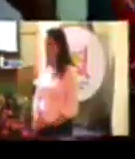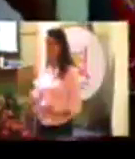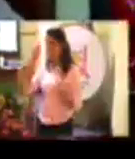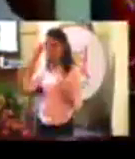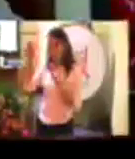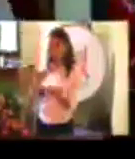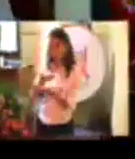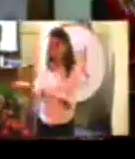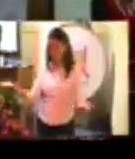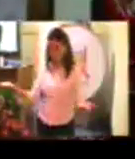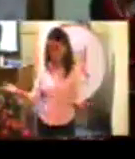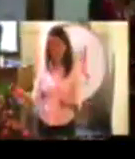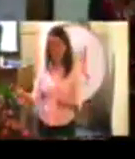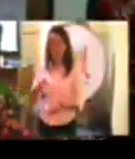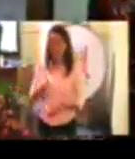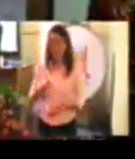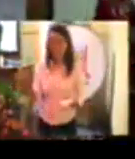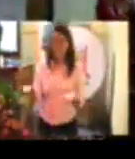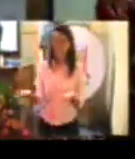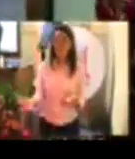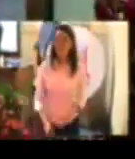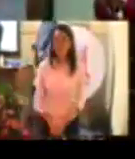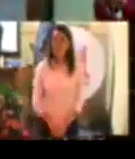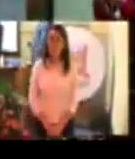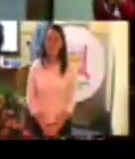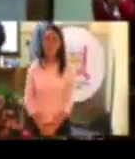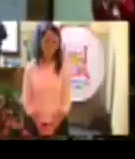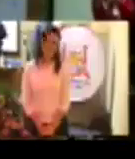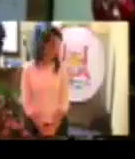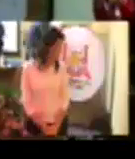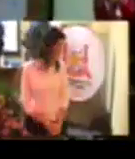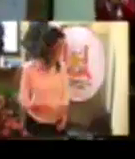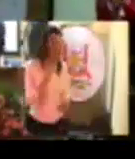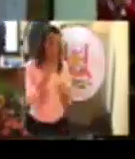Obrigada a todos, pessoal, pela presença. Muito obrigada. De coração.